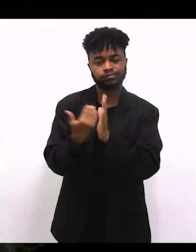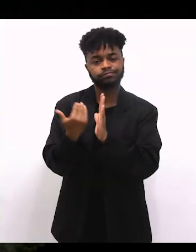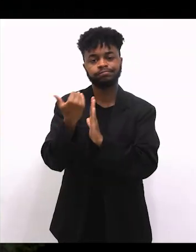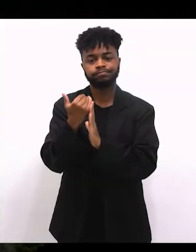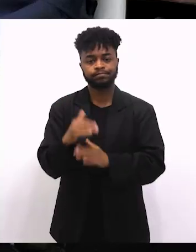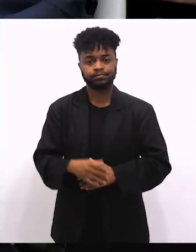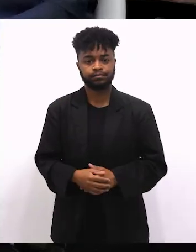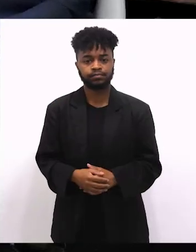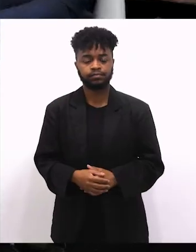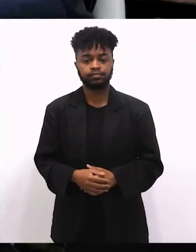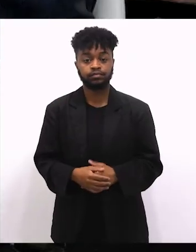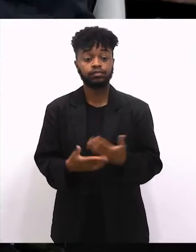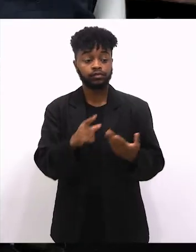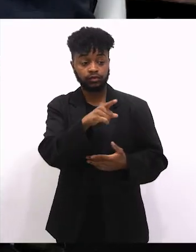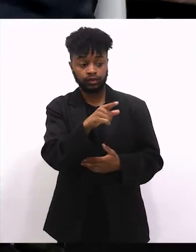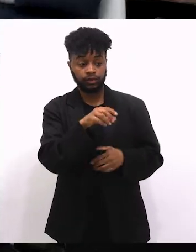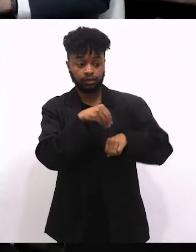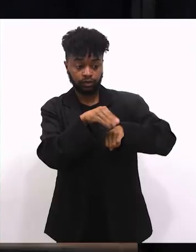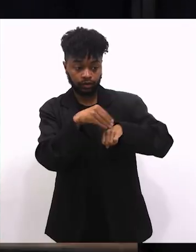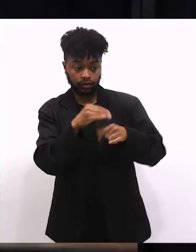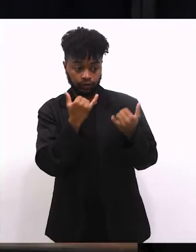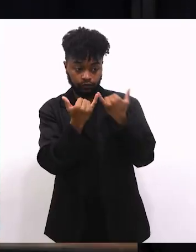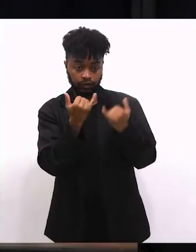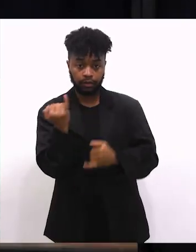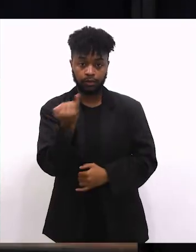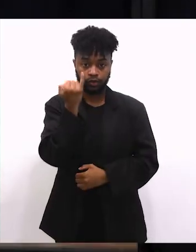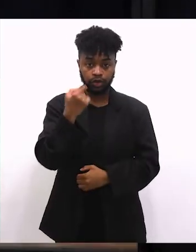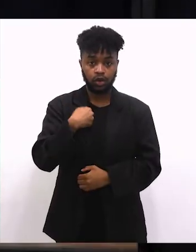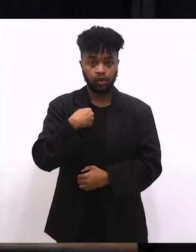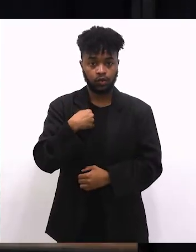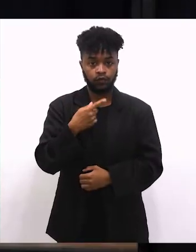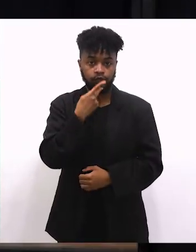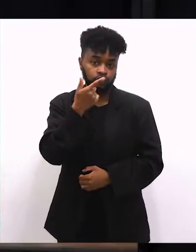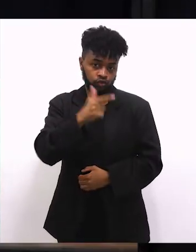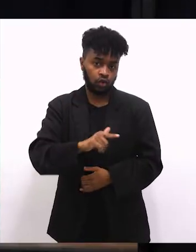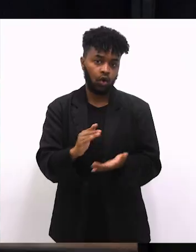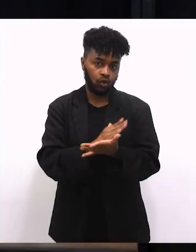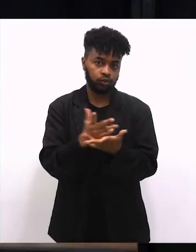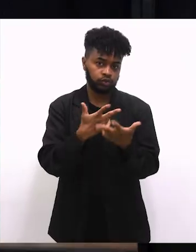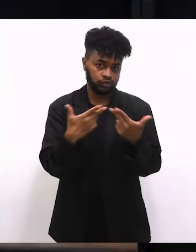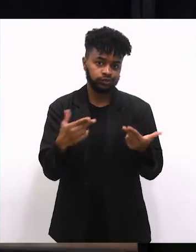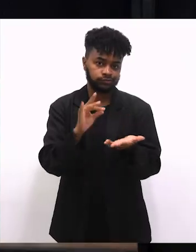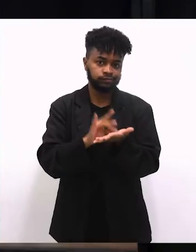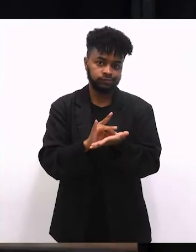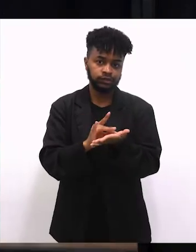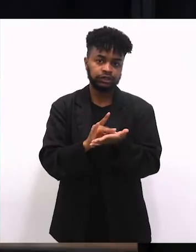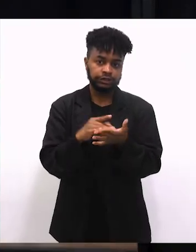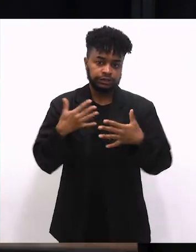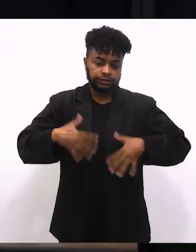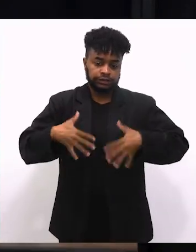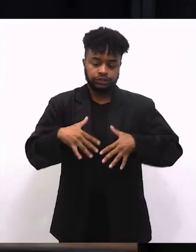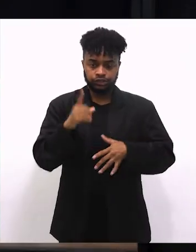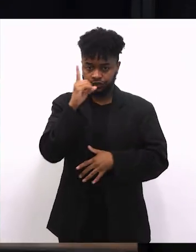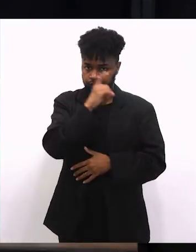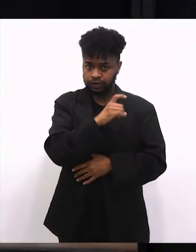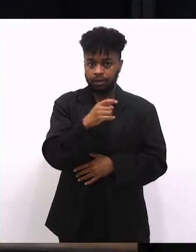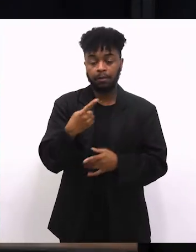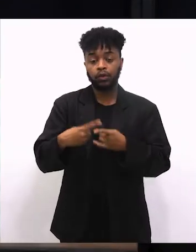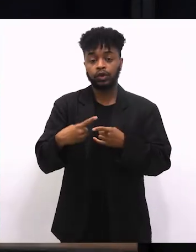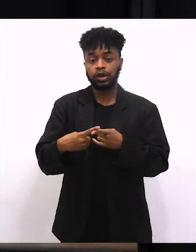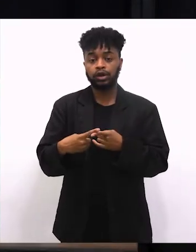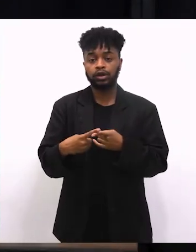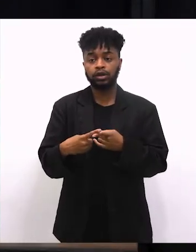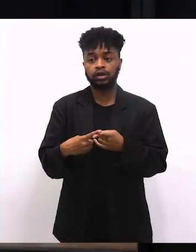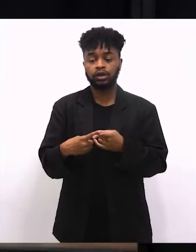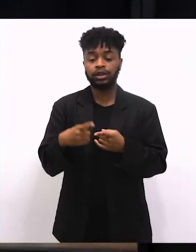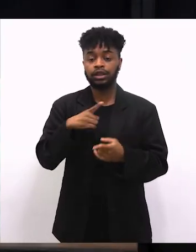grande. Olha, aquilo que você traz é muito importante, aí repetindo alguns números realmente assustadores, né? Porque a gente, por exemplo, tem